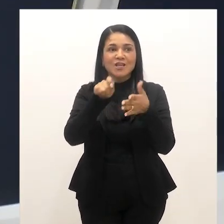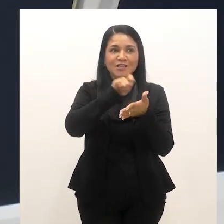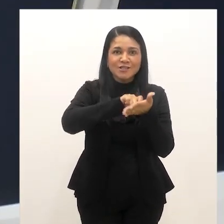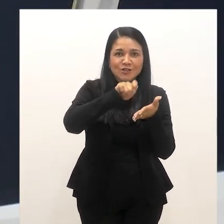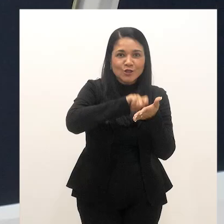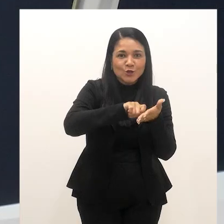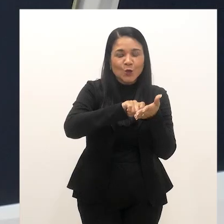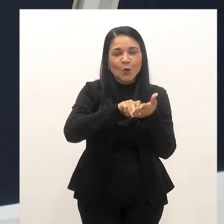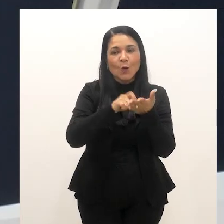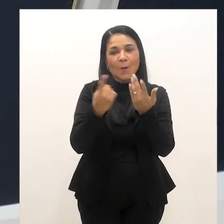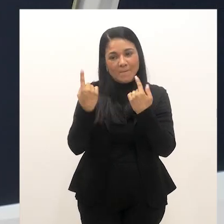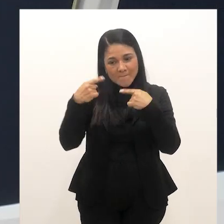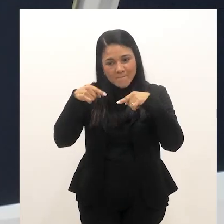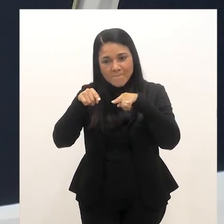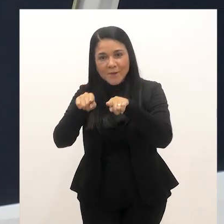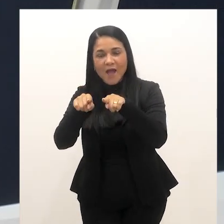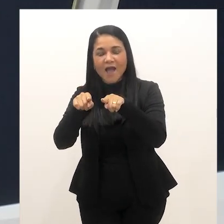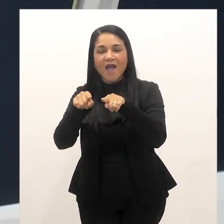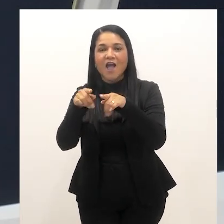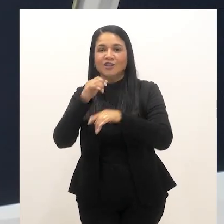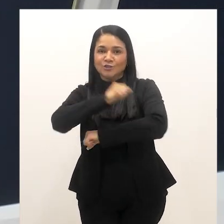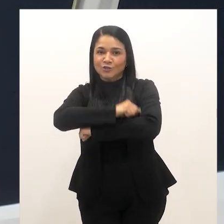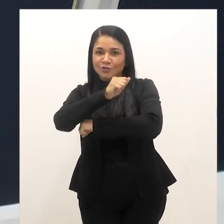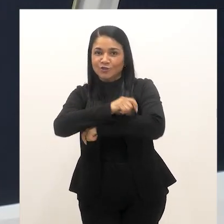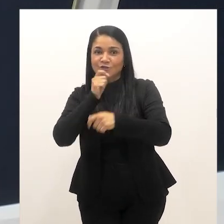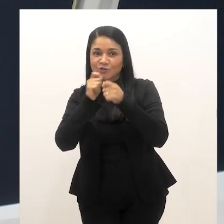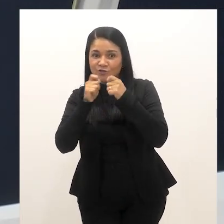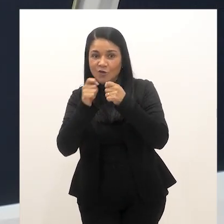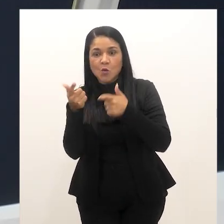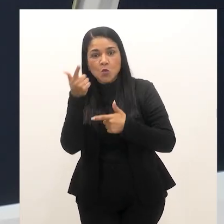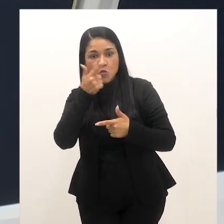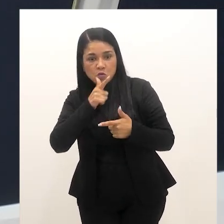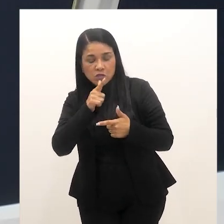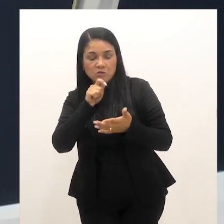duas coisas, seria ótimo, porque eu já vi que eu